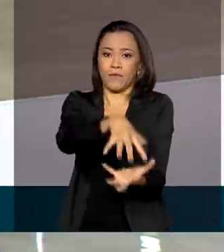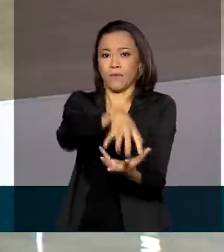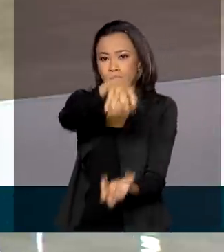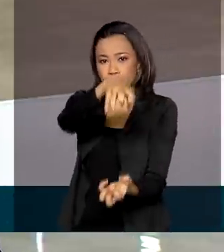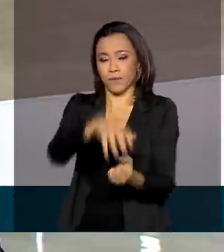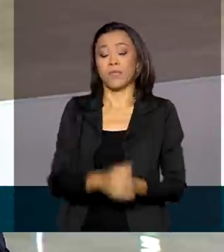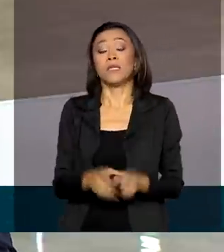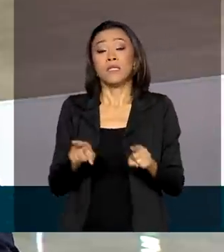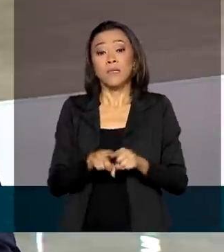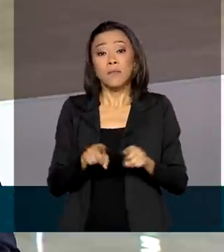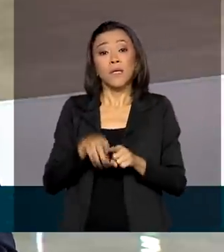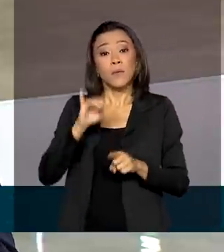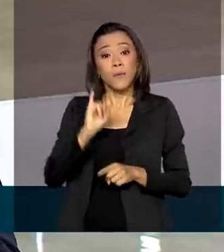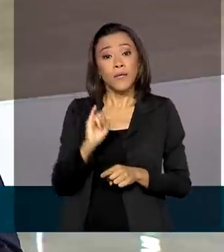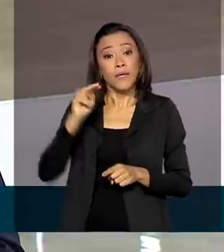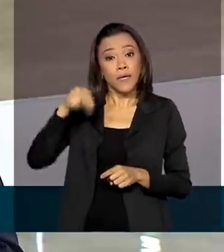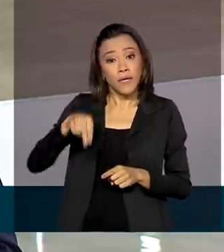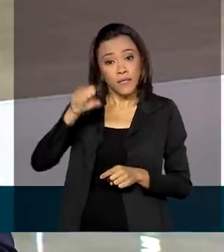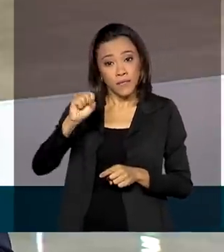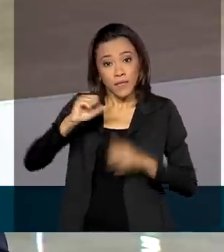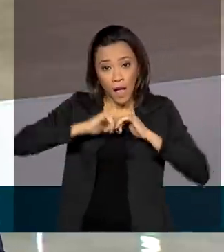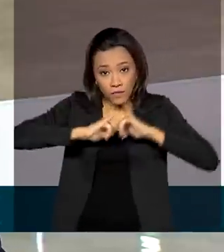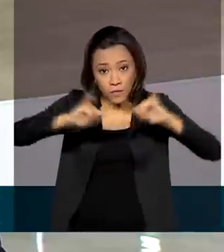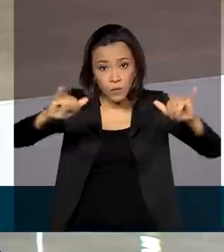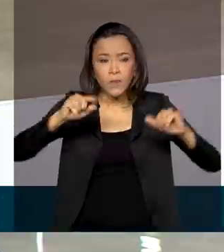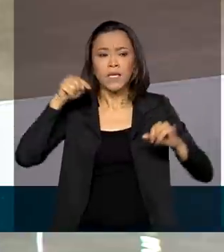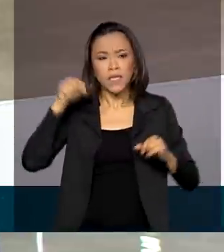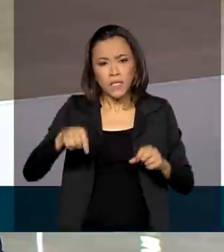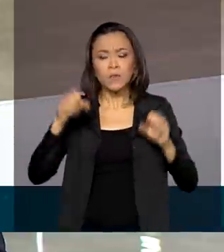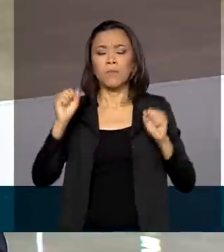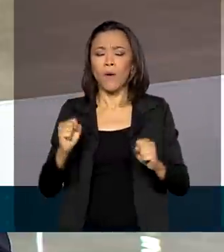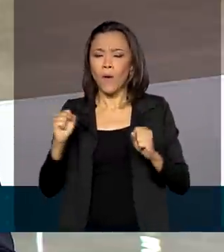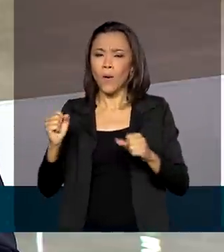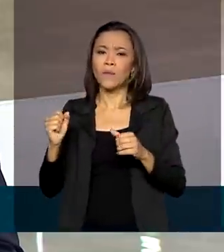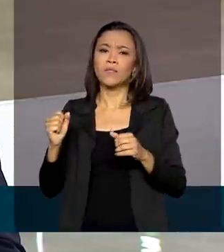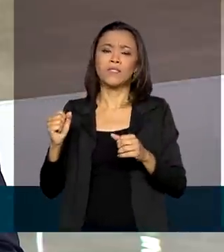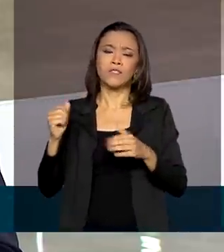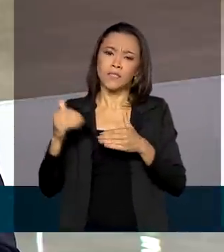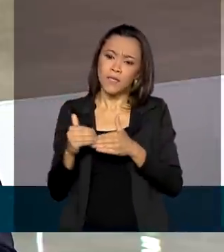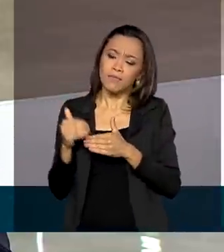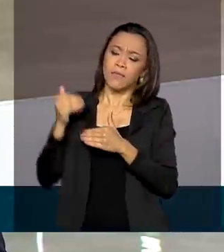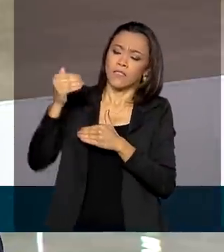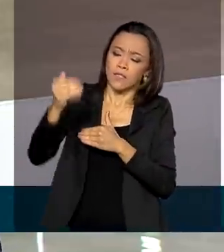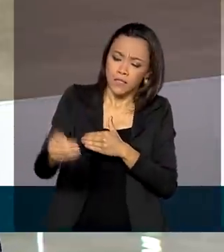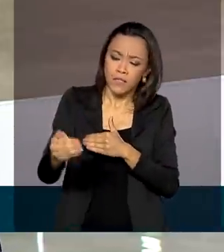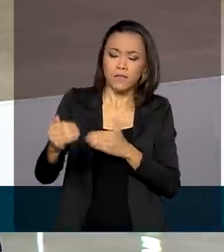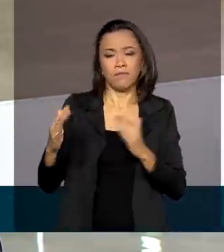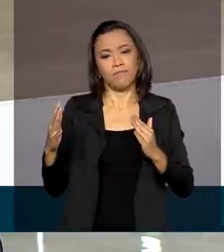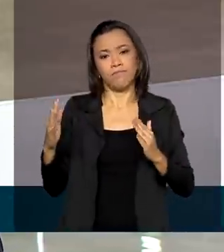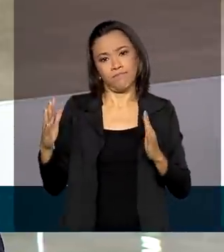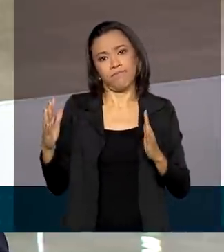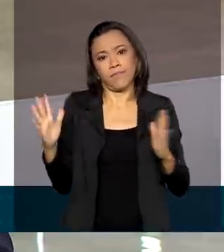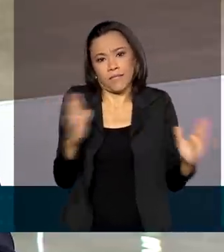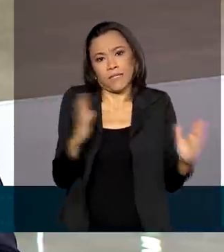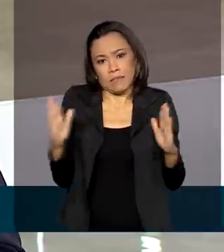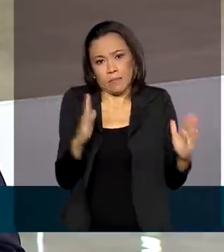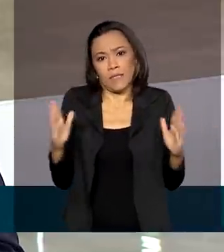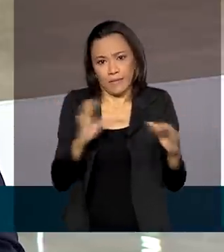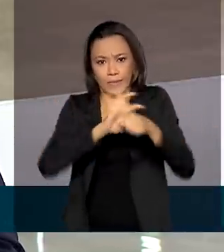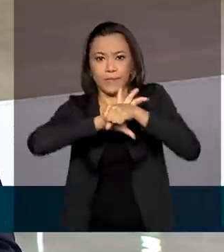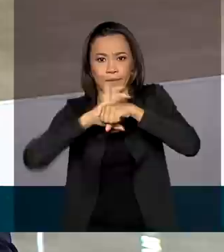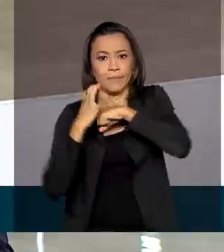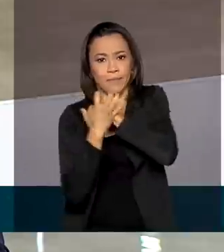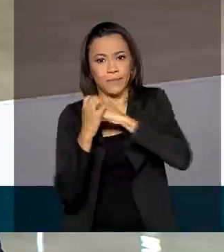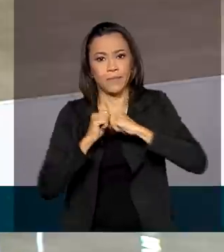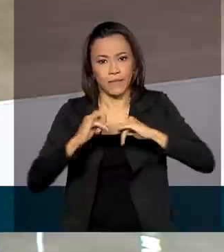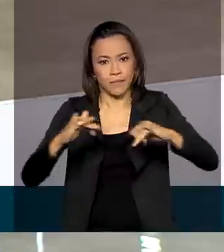também informou que essa suspensão pode ser estendida novamente enquanto durar o estado de emergência devido à pandemia